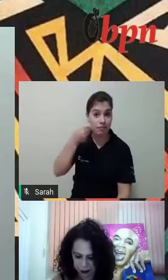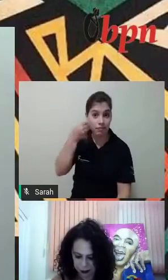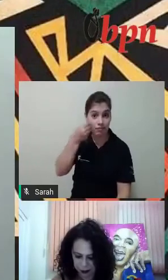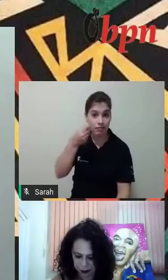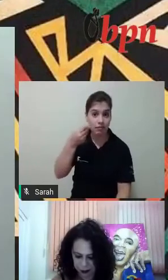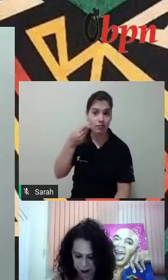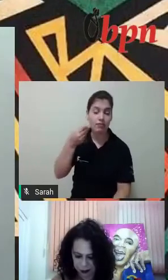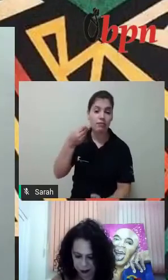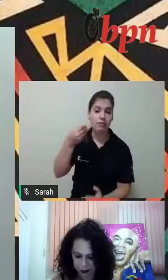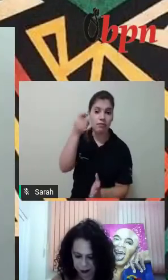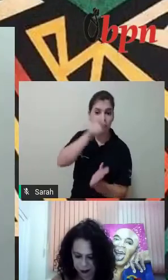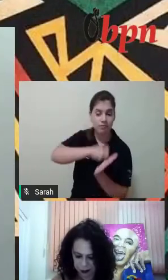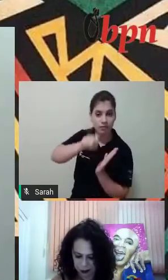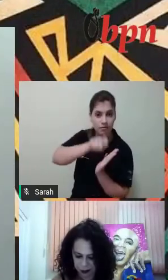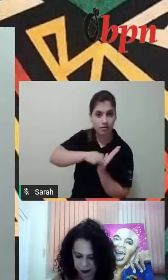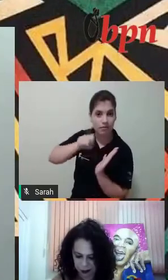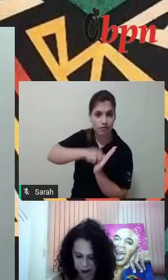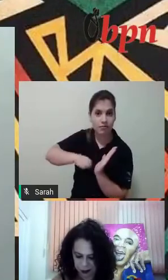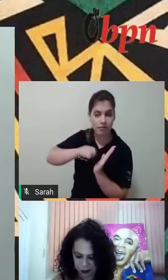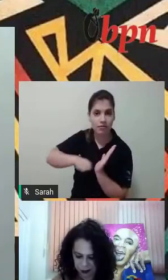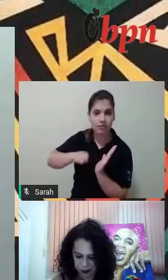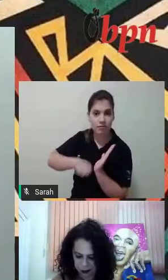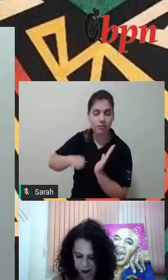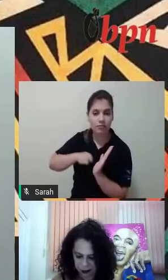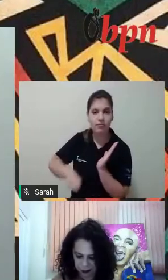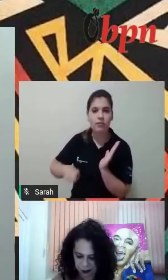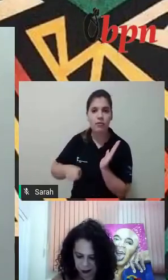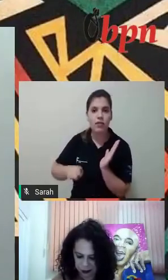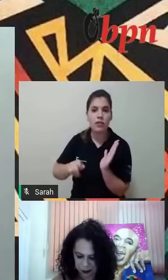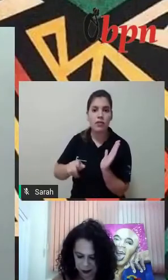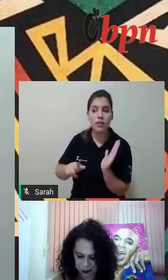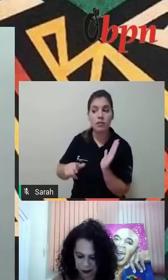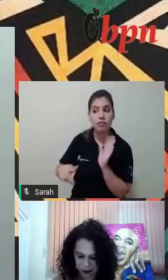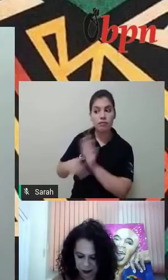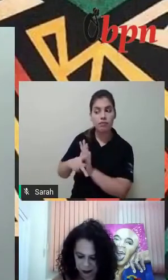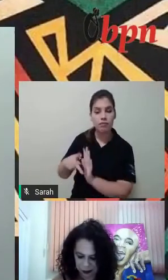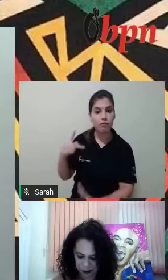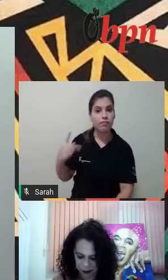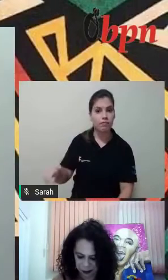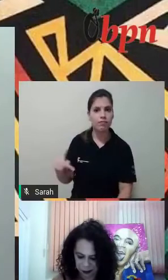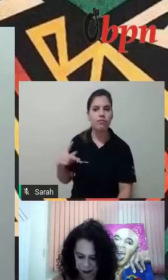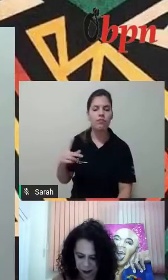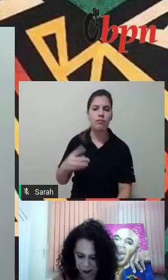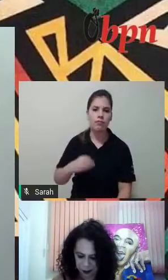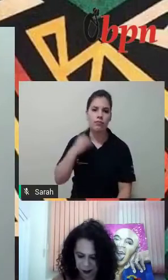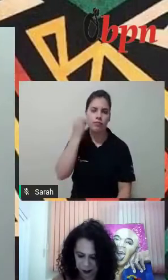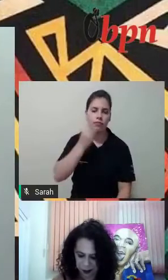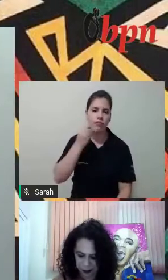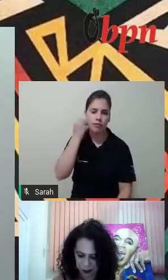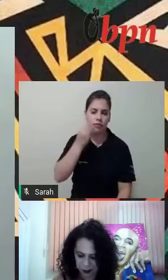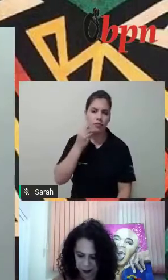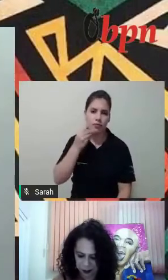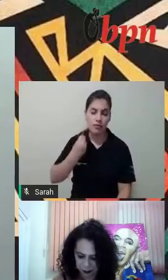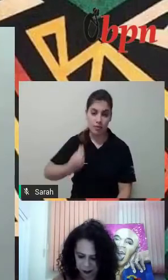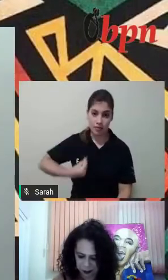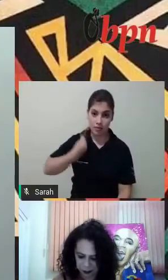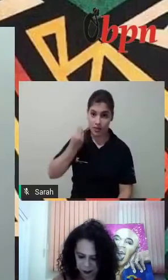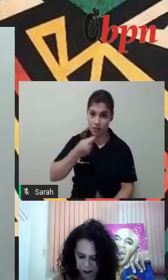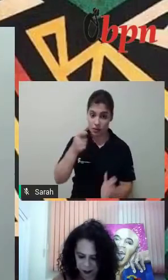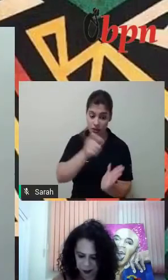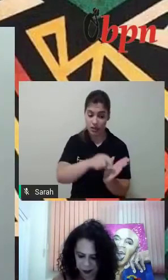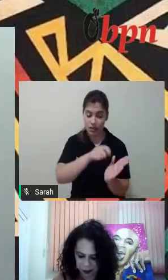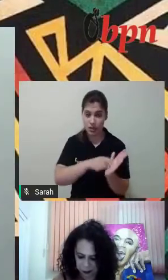também a partir de suas experiências. E uma escrevivência que hoje também ela